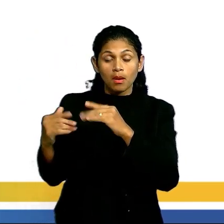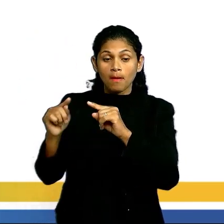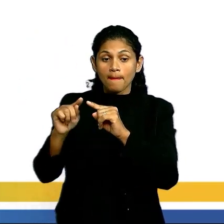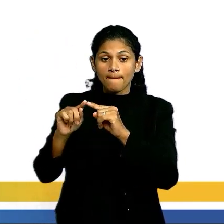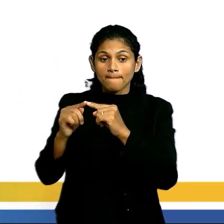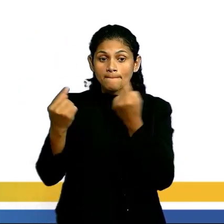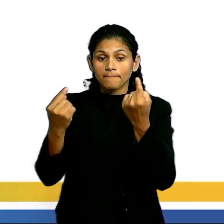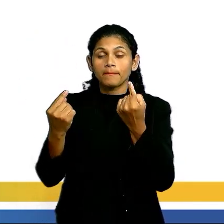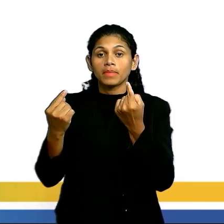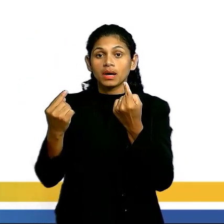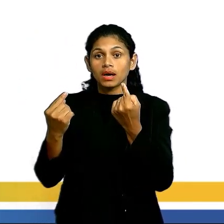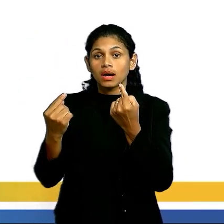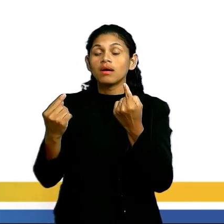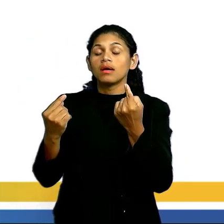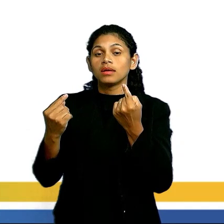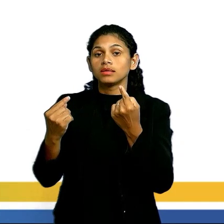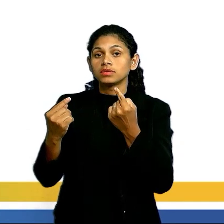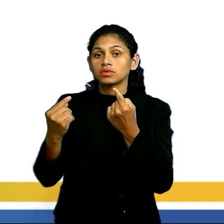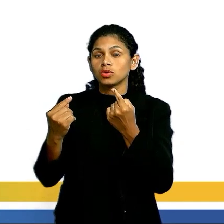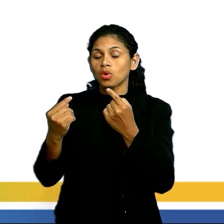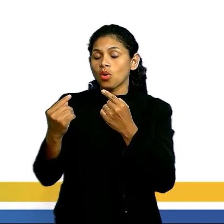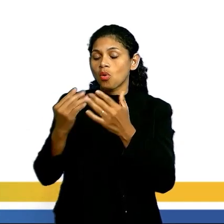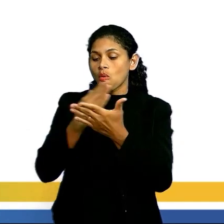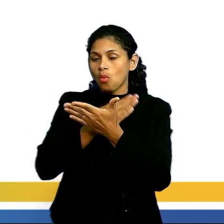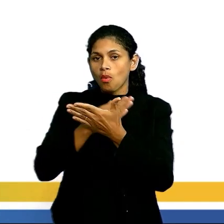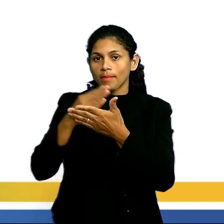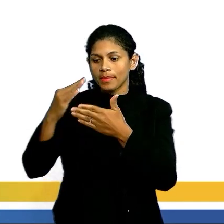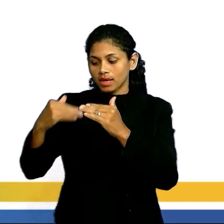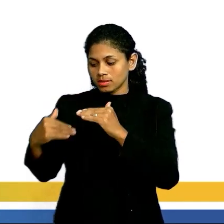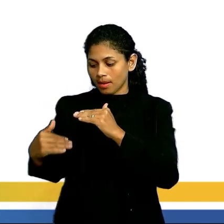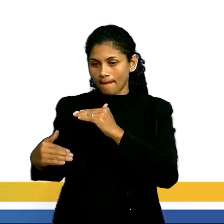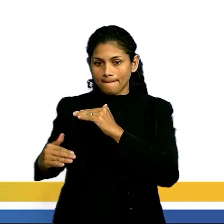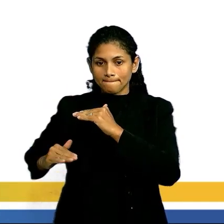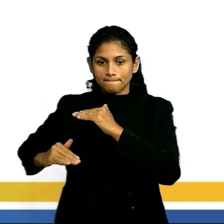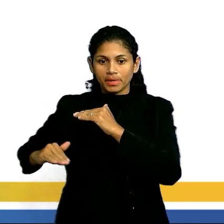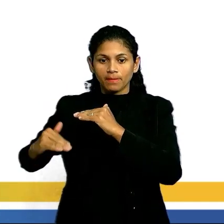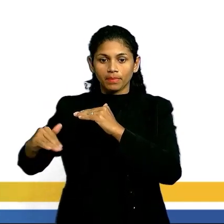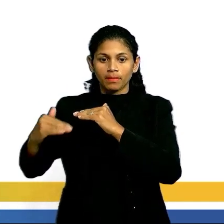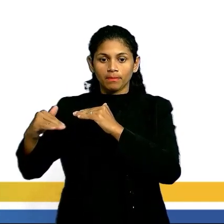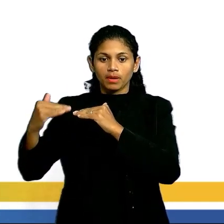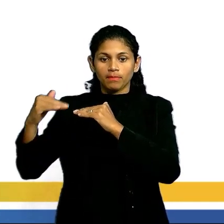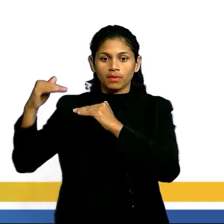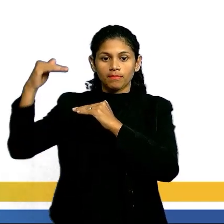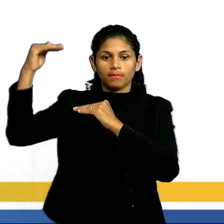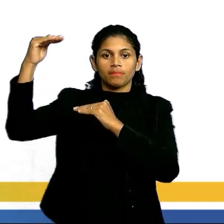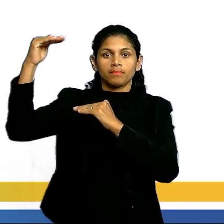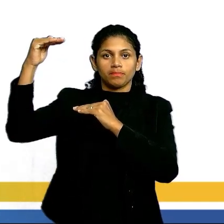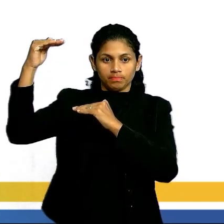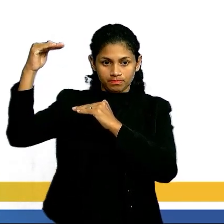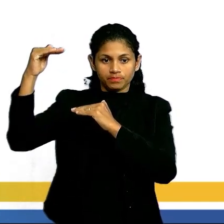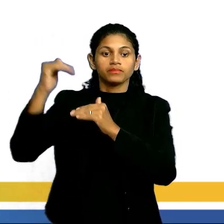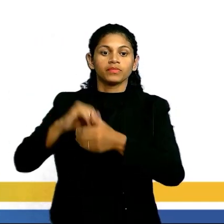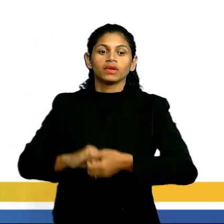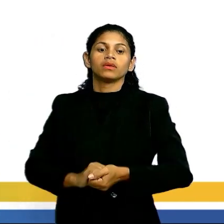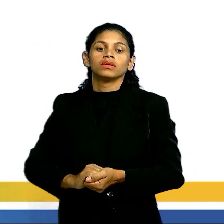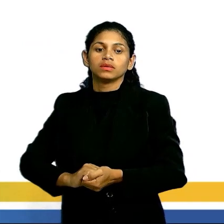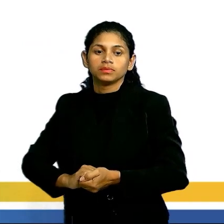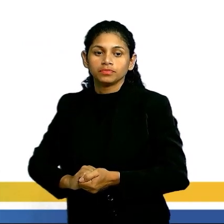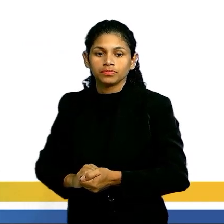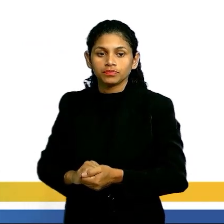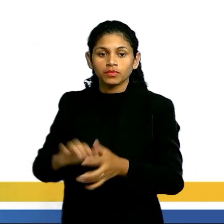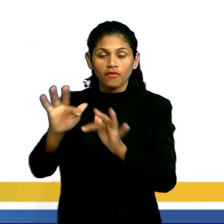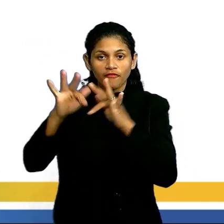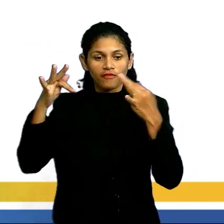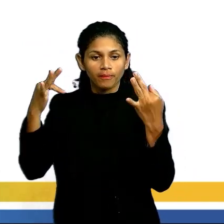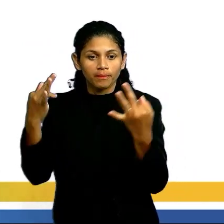espécies semelhantes vai formar quem? O gênero. Conjunto de gêneros semelhantes vai se tornar família. Conjunto